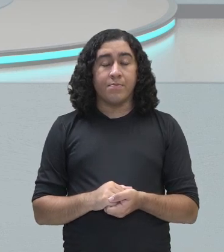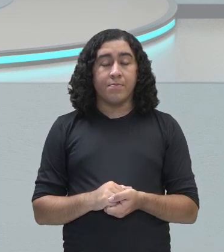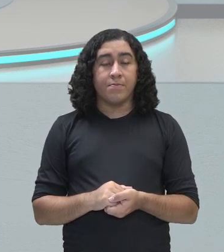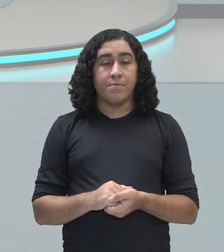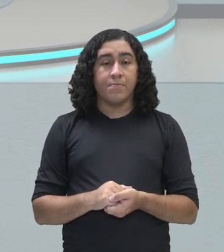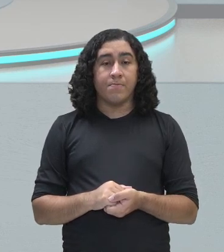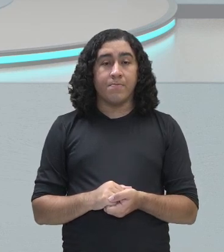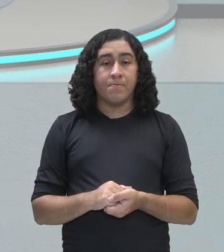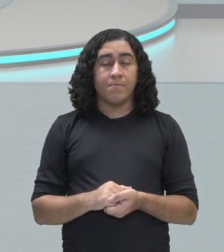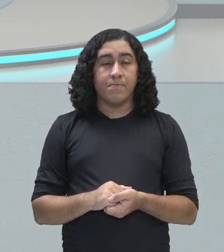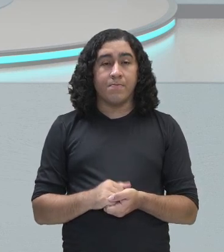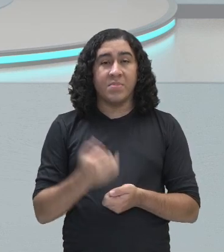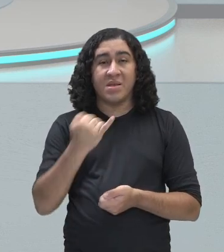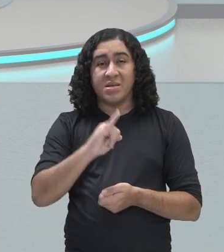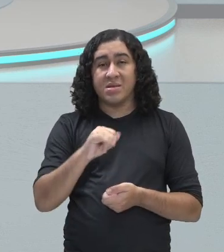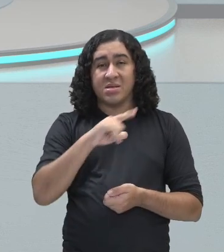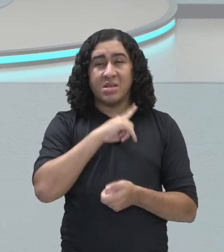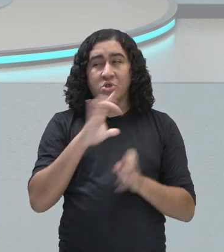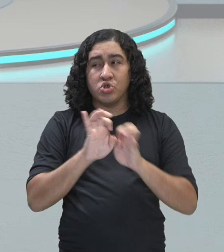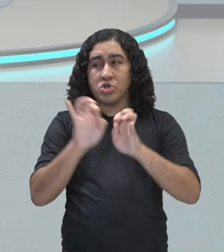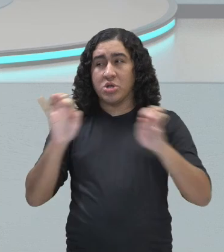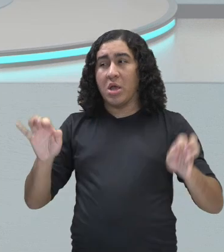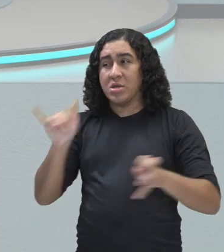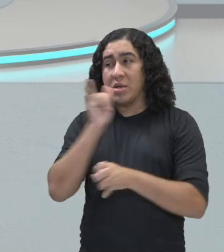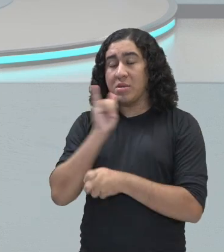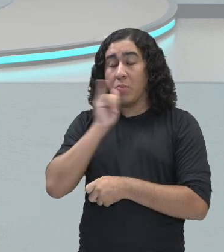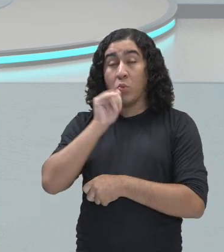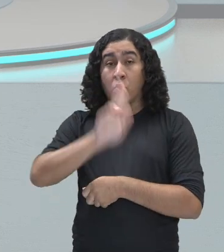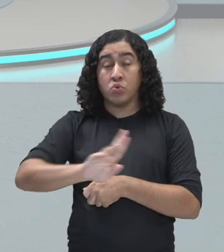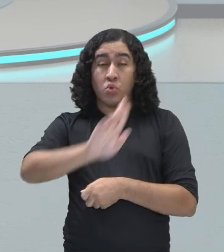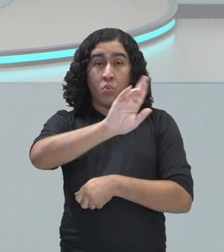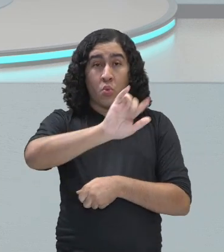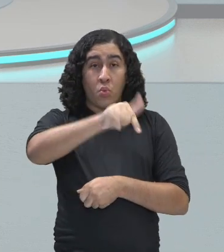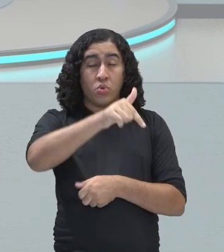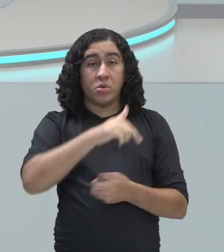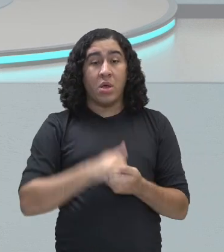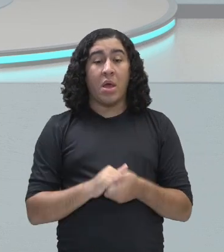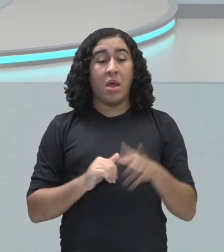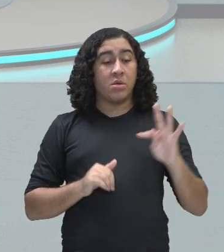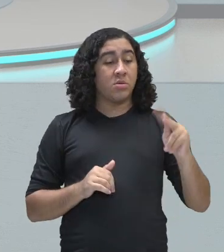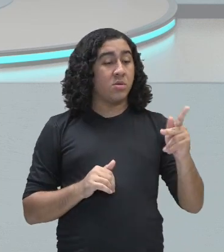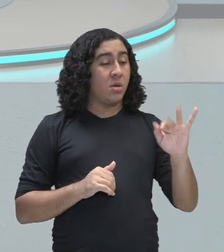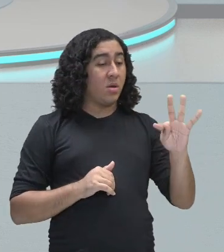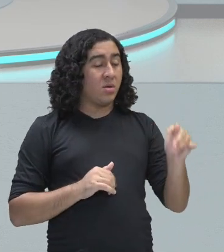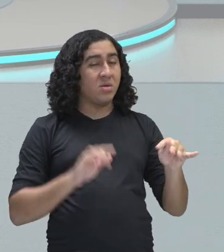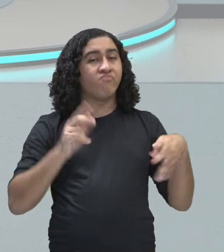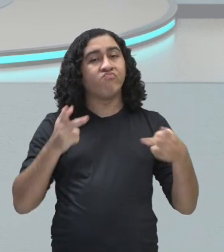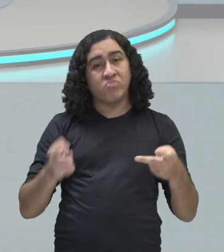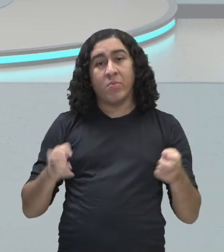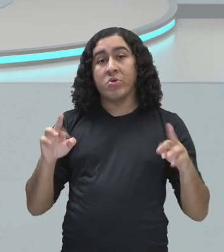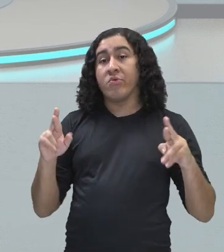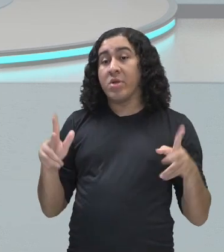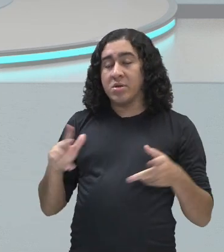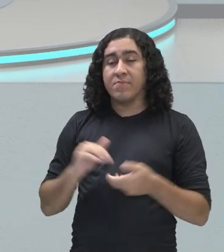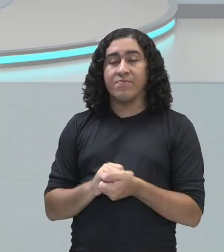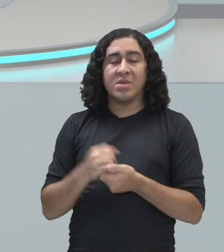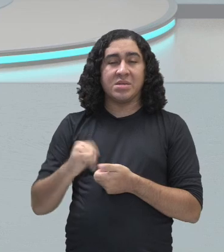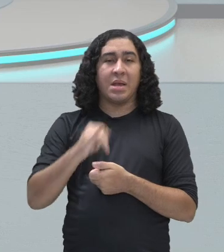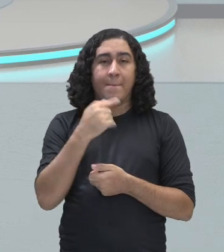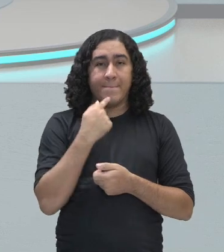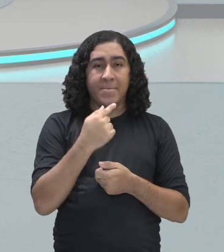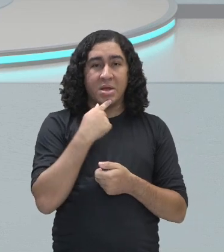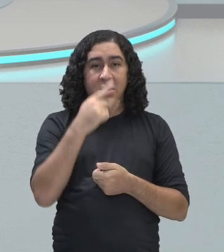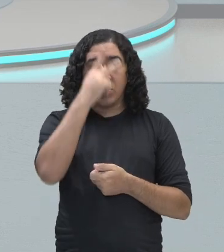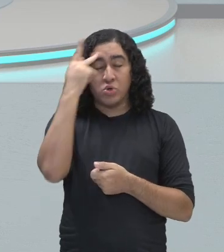mesmo. Se tivesse distante, ele estaria utilizando o that, tá vendo? Então, algo sempre próximo do falante, eu vou